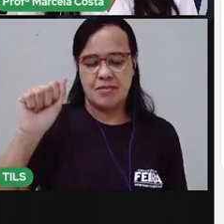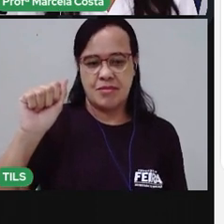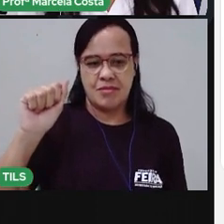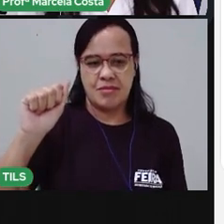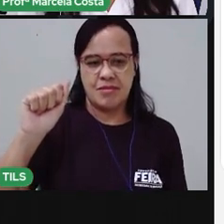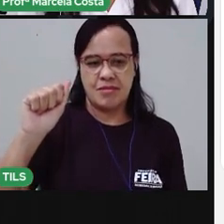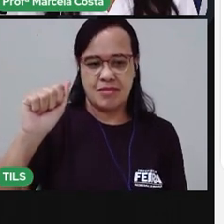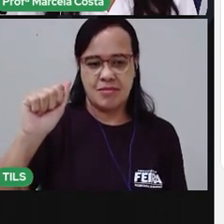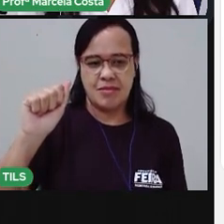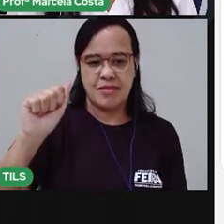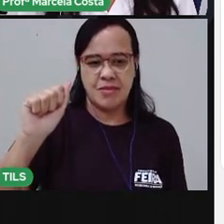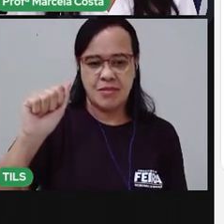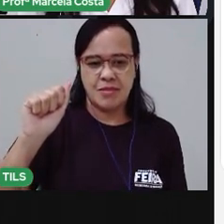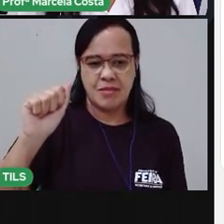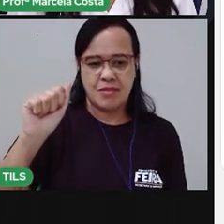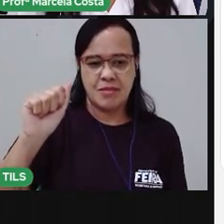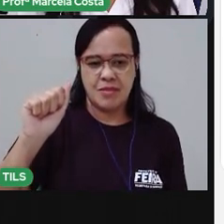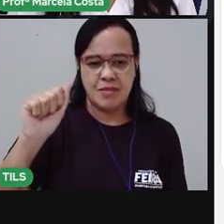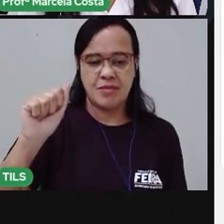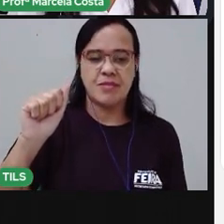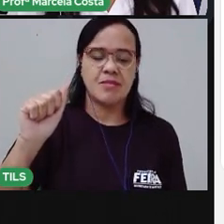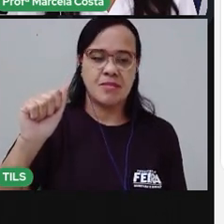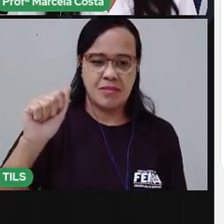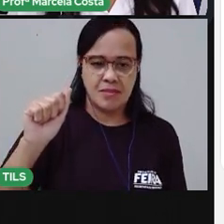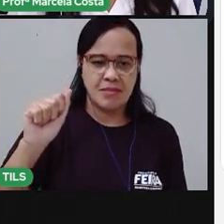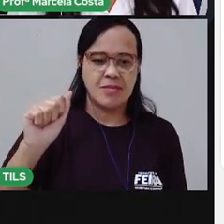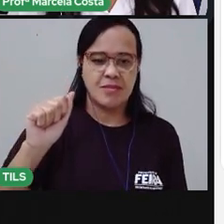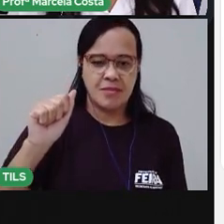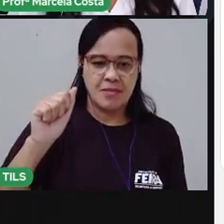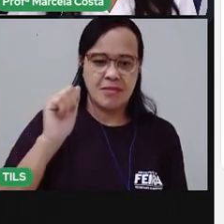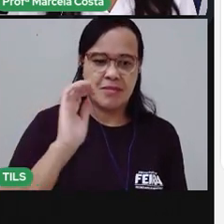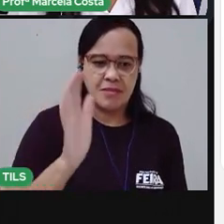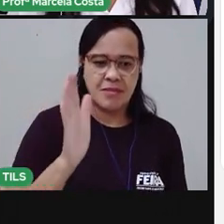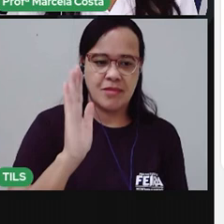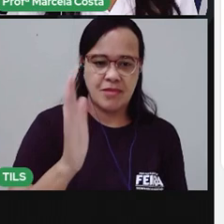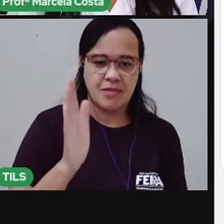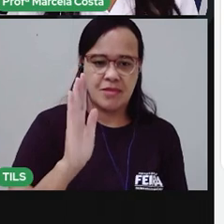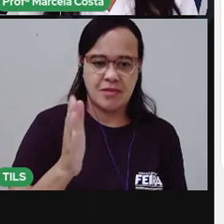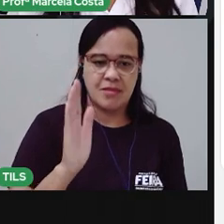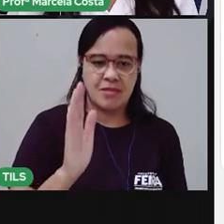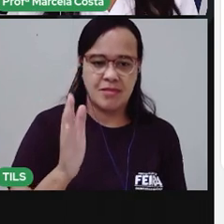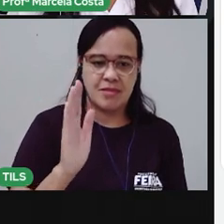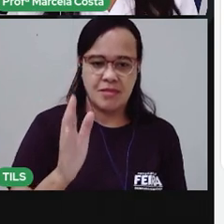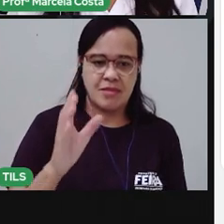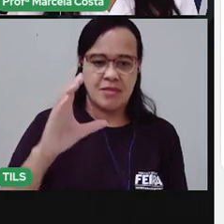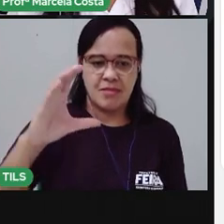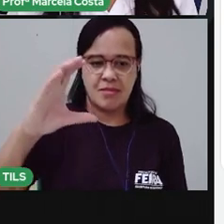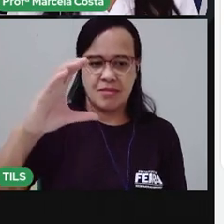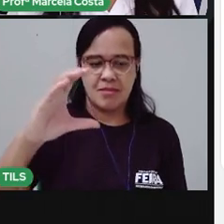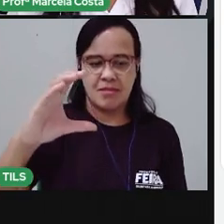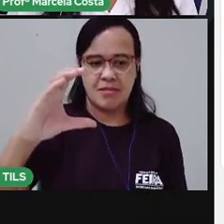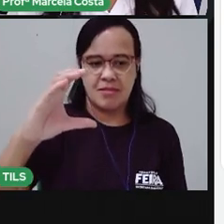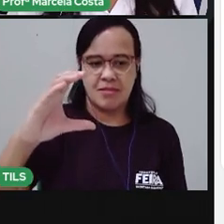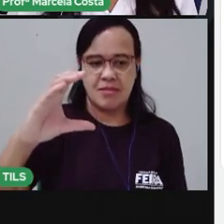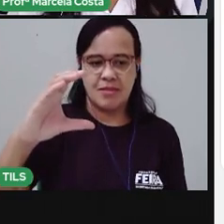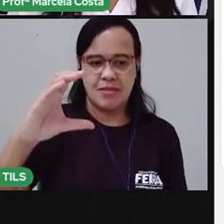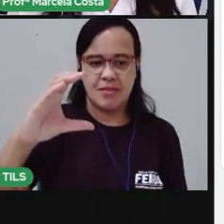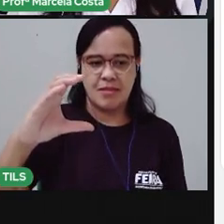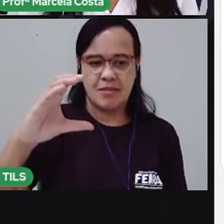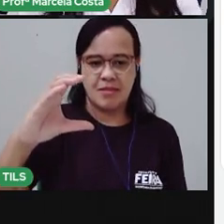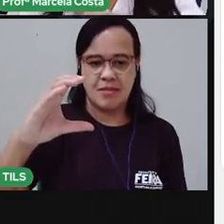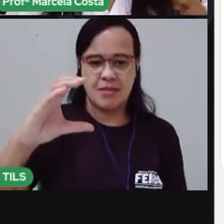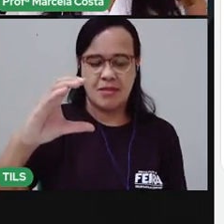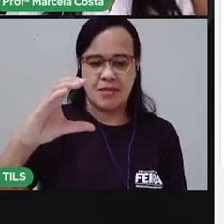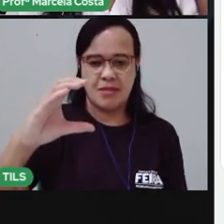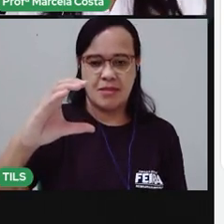desceu tracinho aqui no meio letra sei ó um círculo vai puxando traçado no